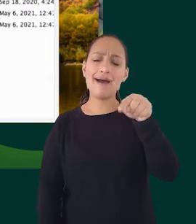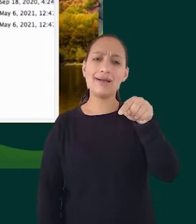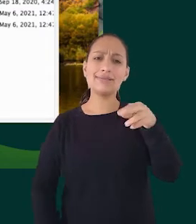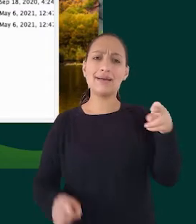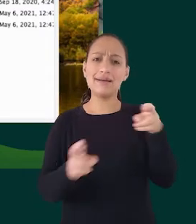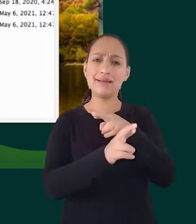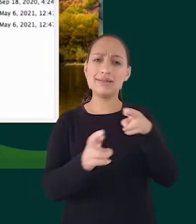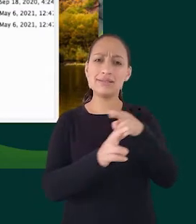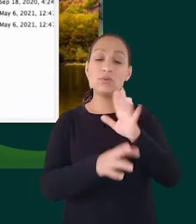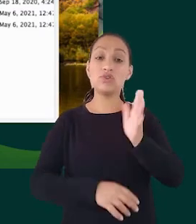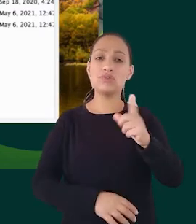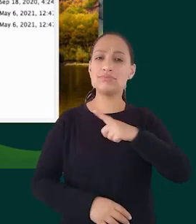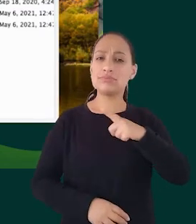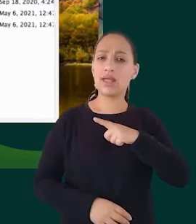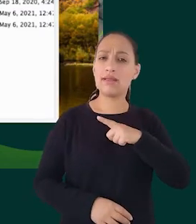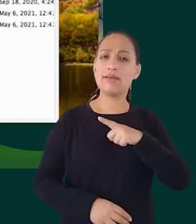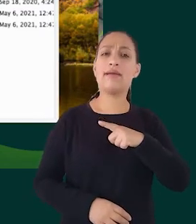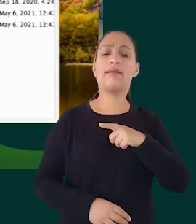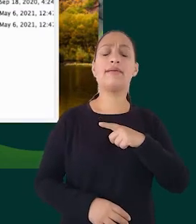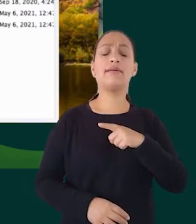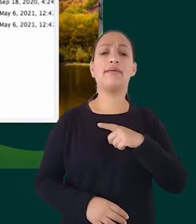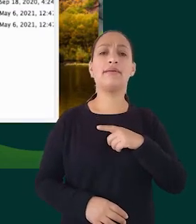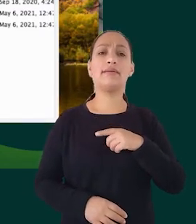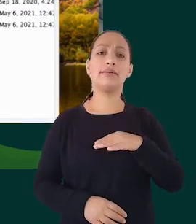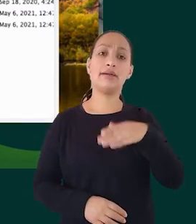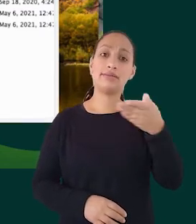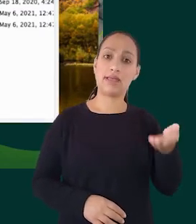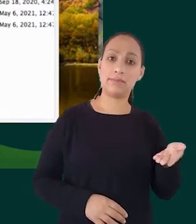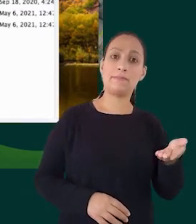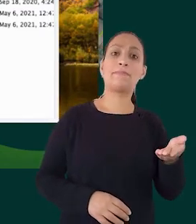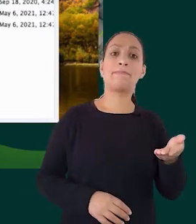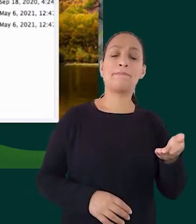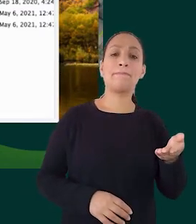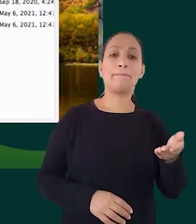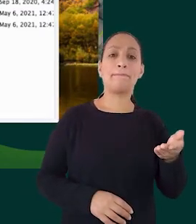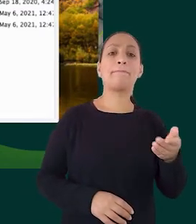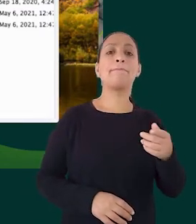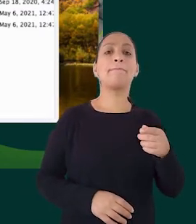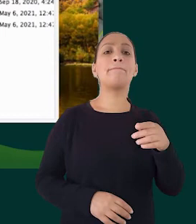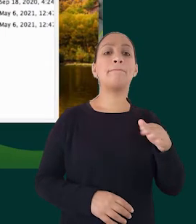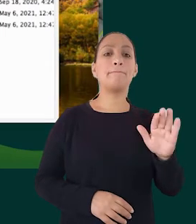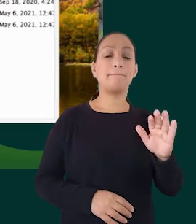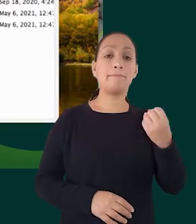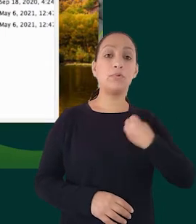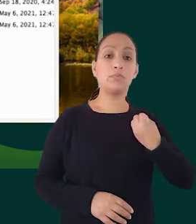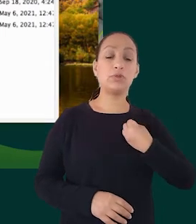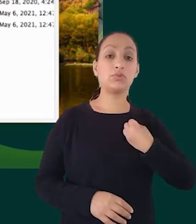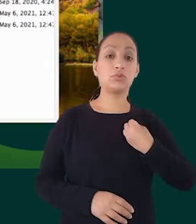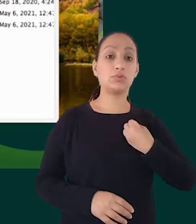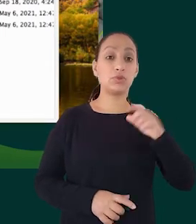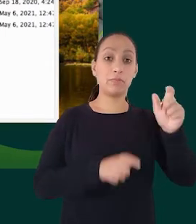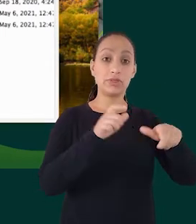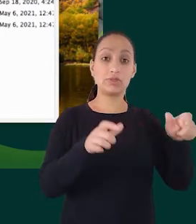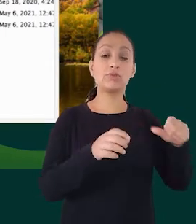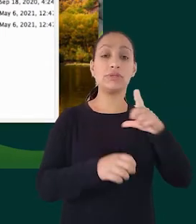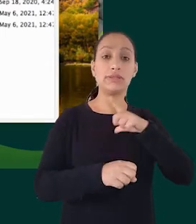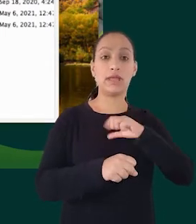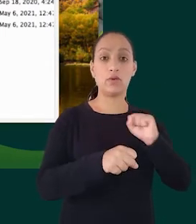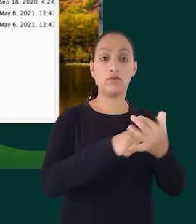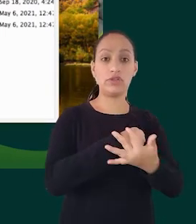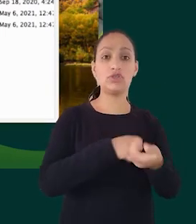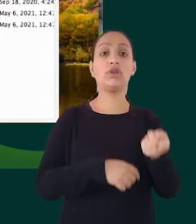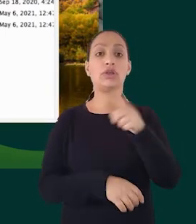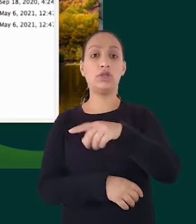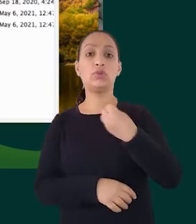entre vacinados e número de casos de COVID, certo? Então, eu vou utilizar